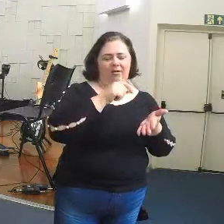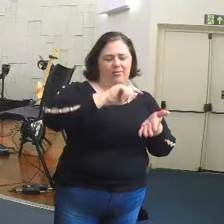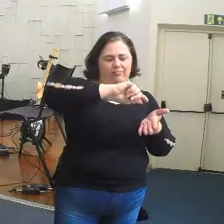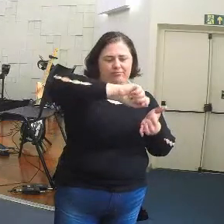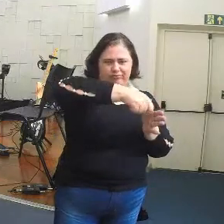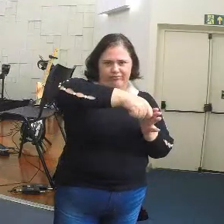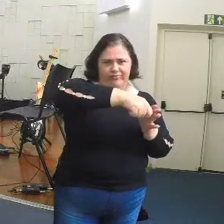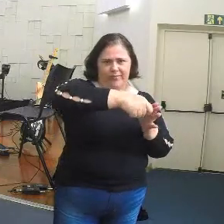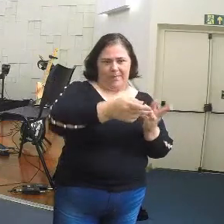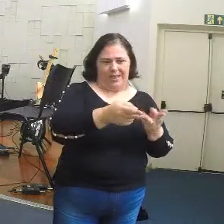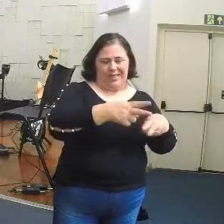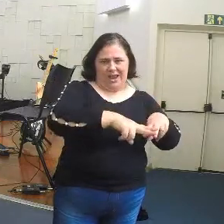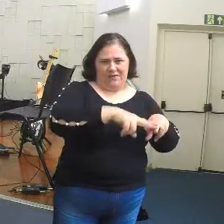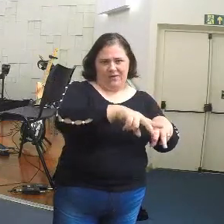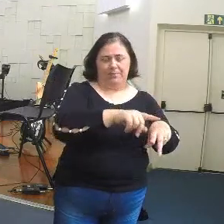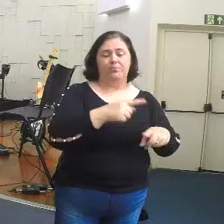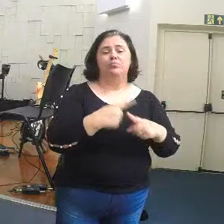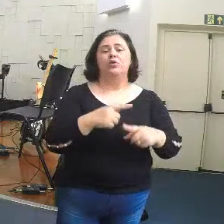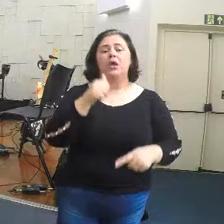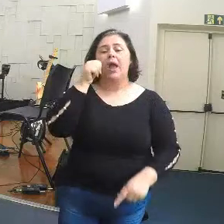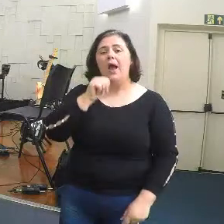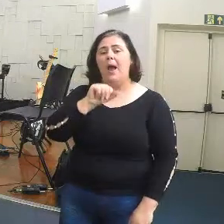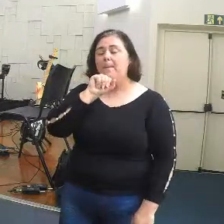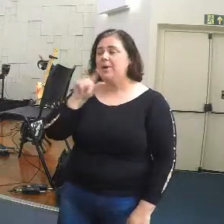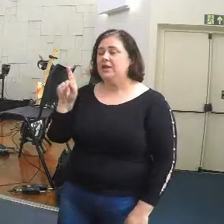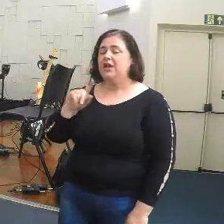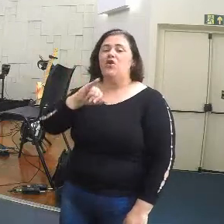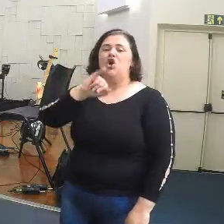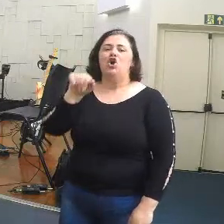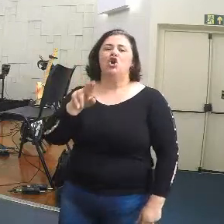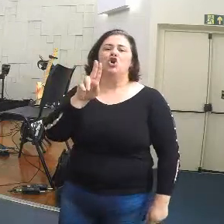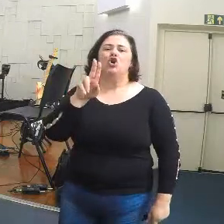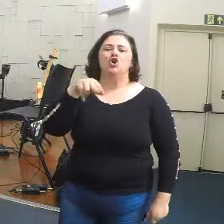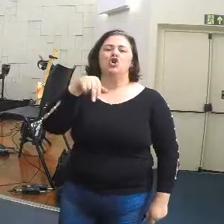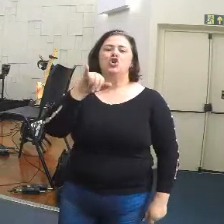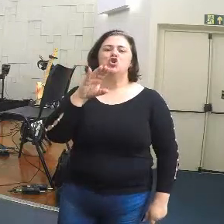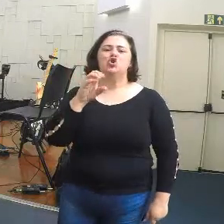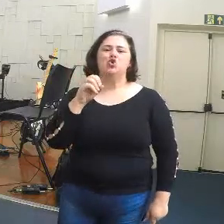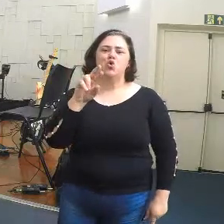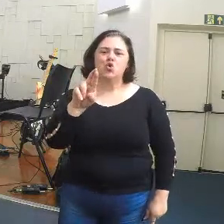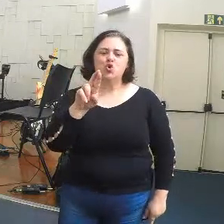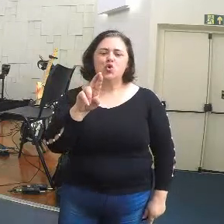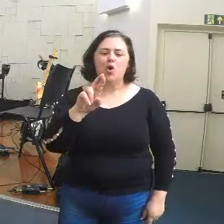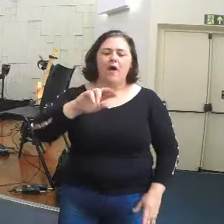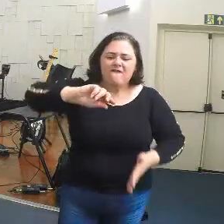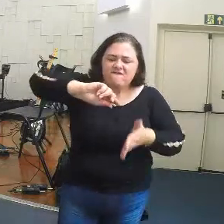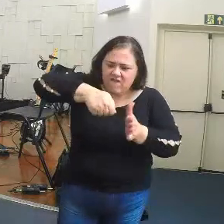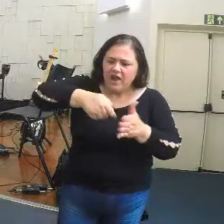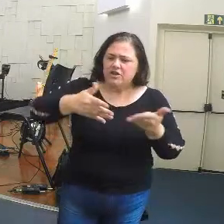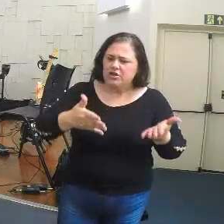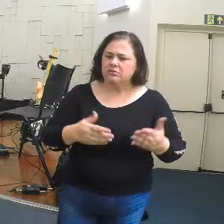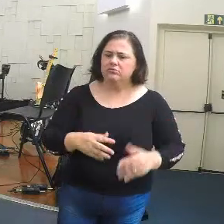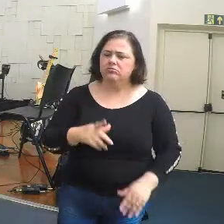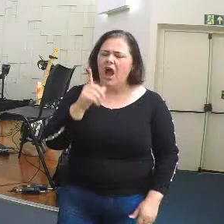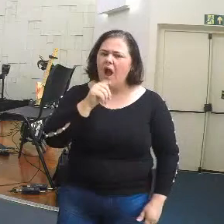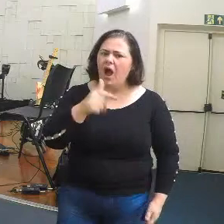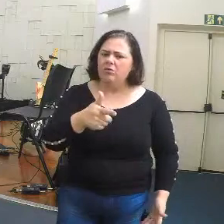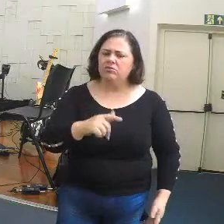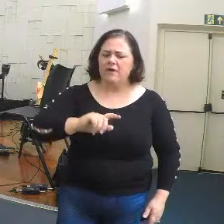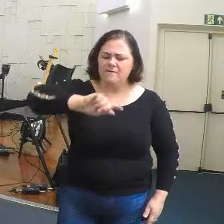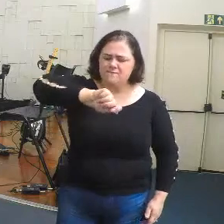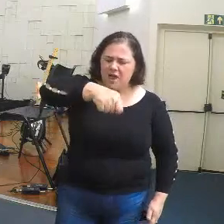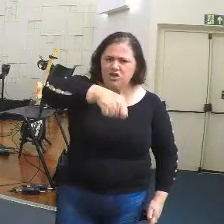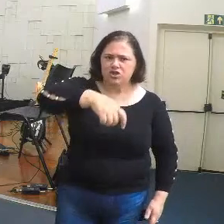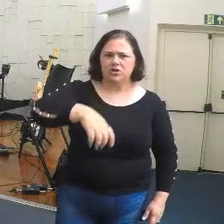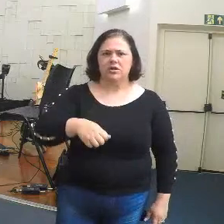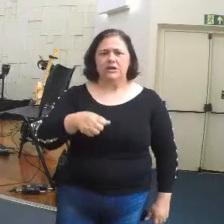ouvia da minha mãe o seguinte, Júnior, assim que eu sou conhecido lá na minha família, Júnior, fecha a torneira. Fecha a torneira. Se